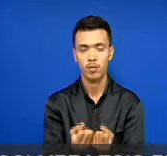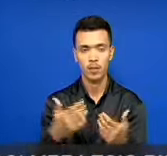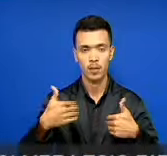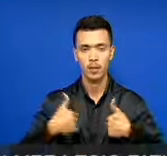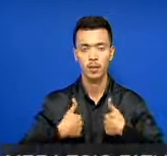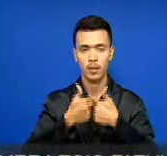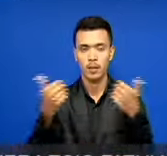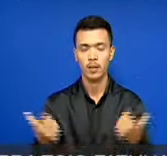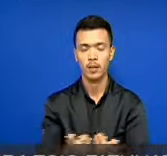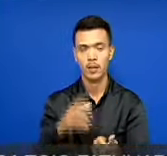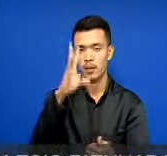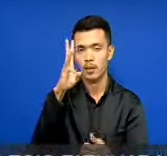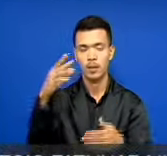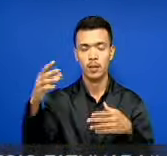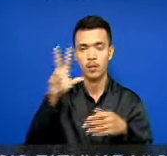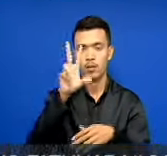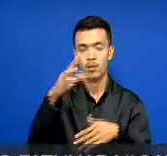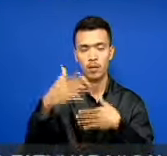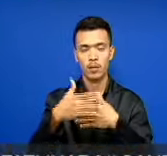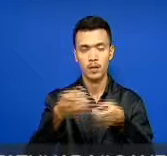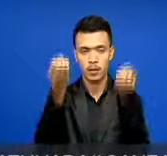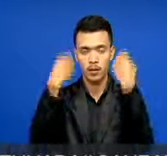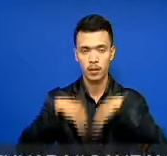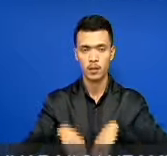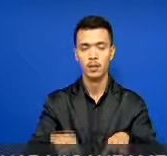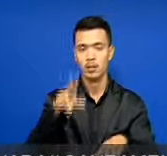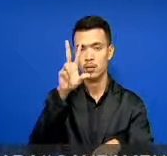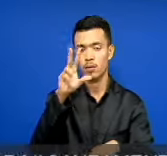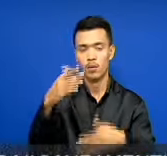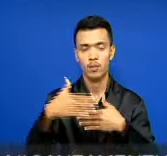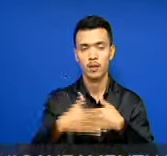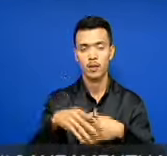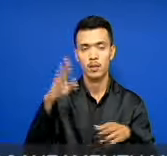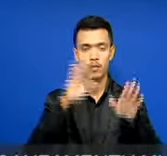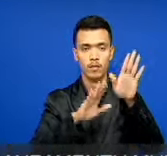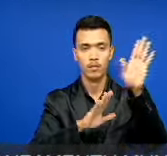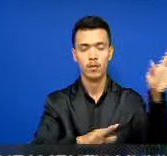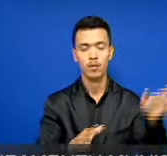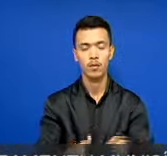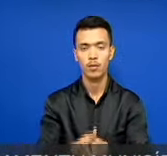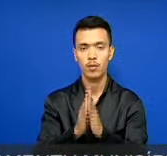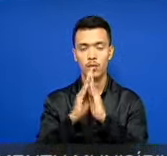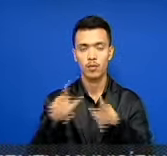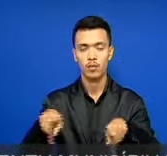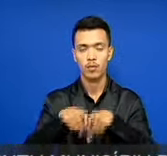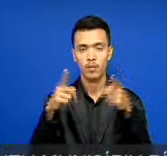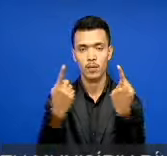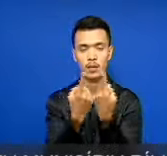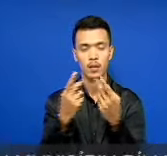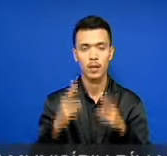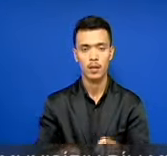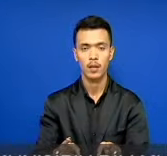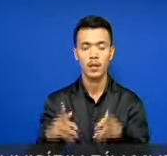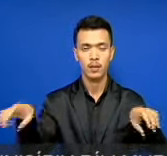aldeia Neng, tolu besik tasi no tolu besik foho, tambane nia husu kompanya atu acelera projetu. Ebe